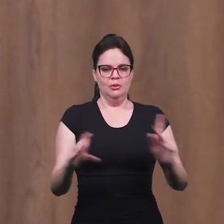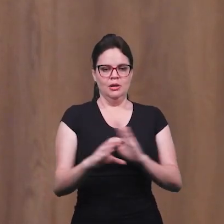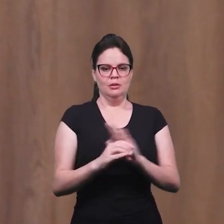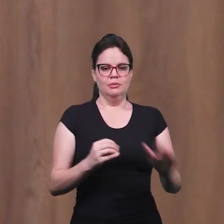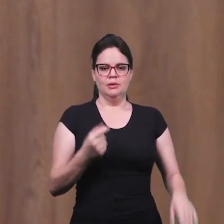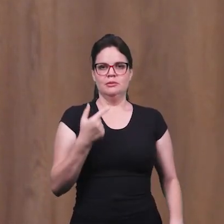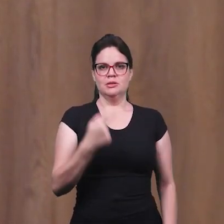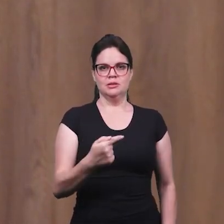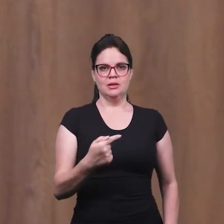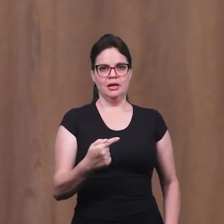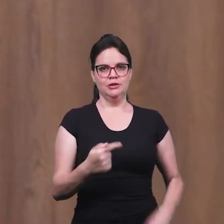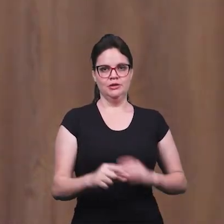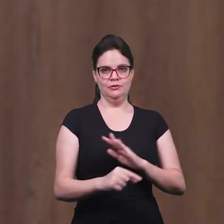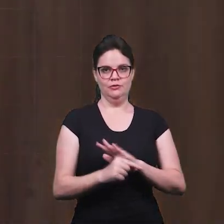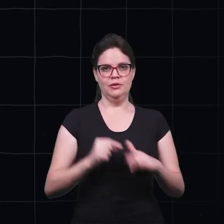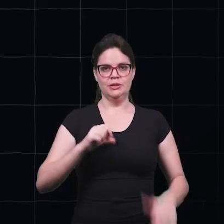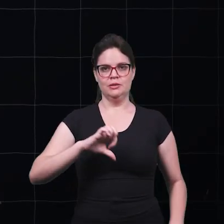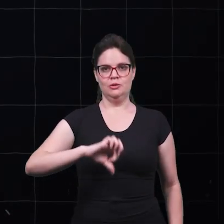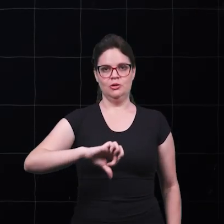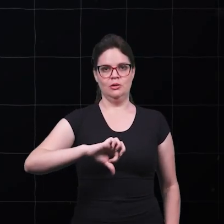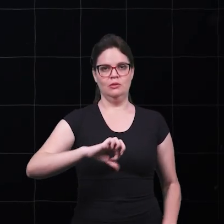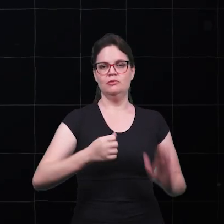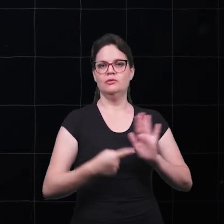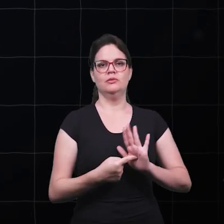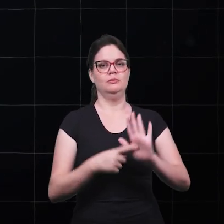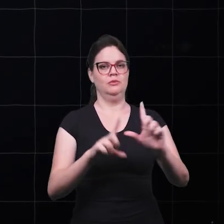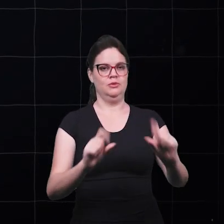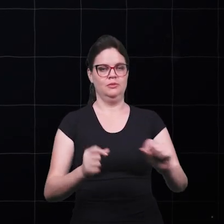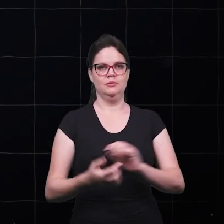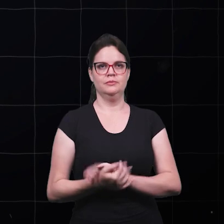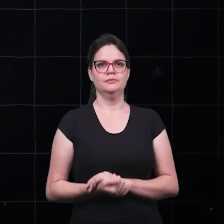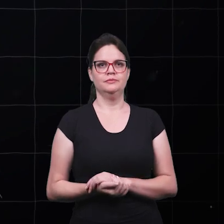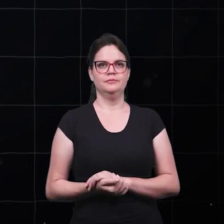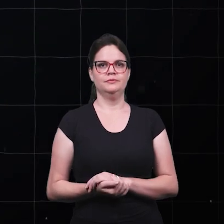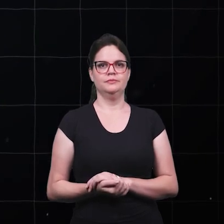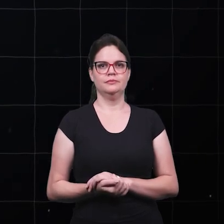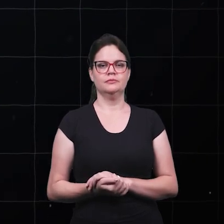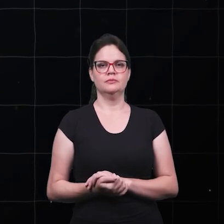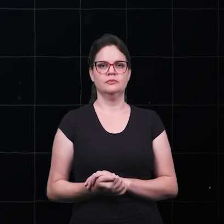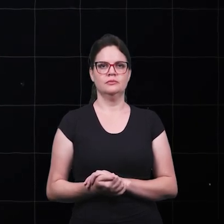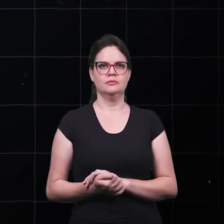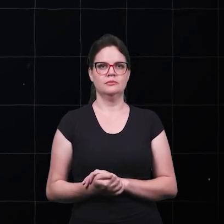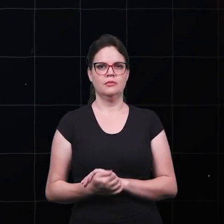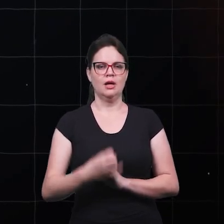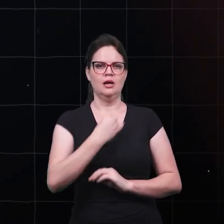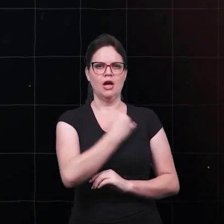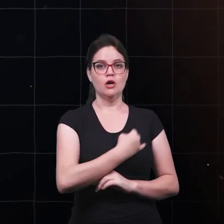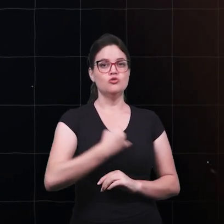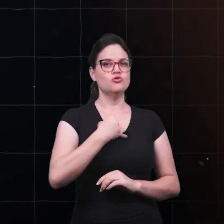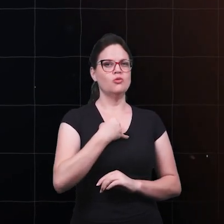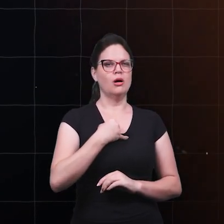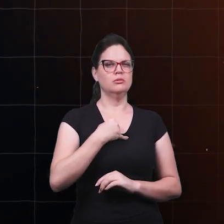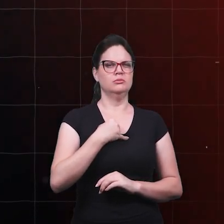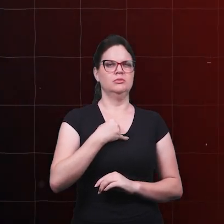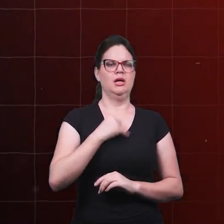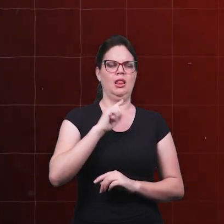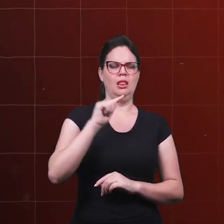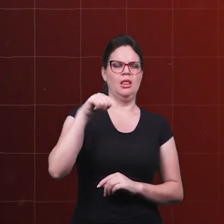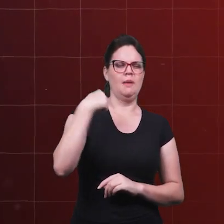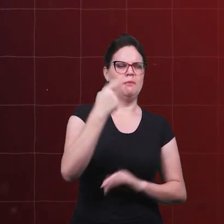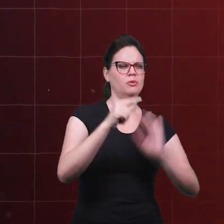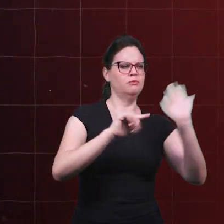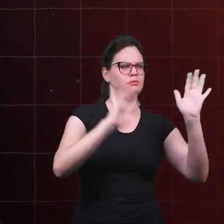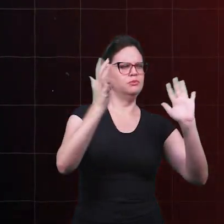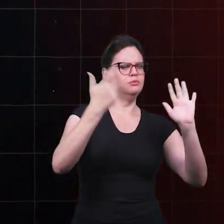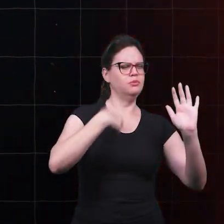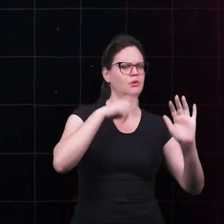no verso 9, vai dizer assim: depois destas coisas olhei, e eis aqui uma multidão a